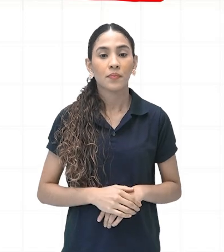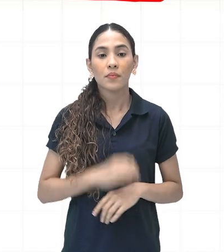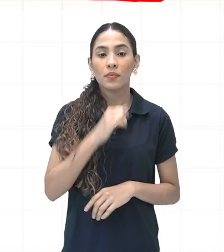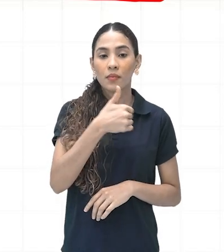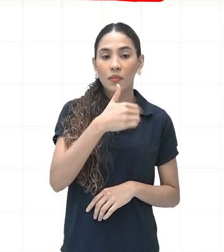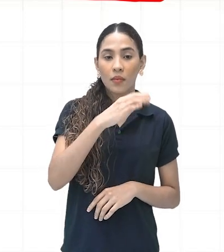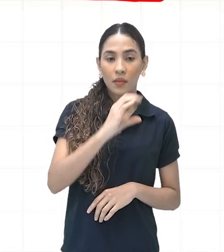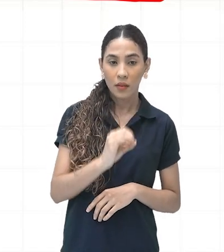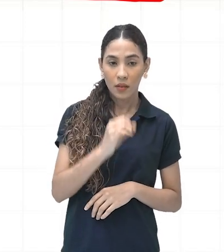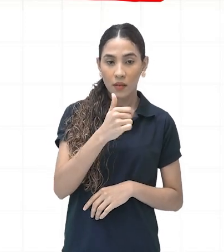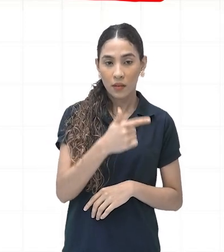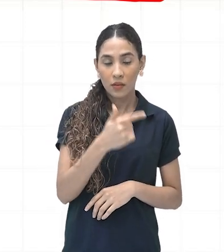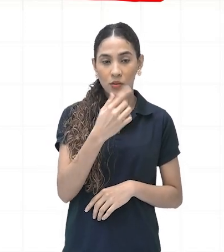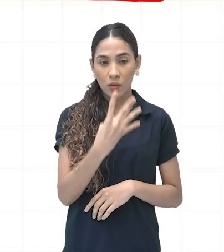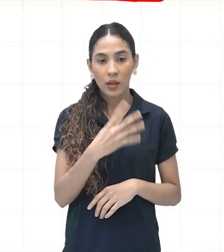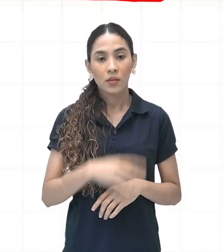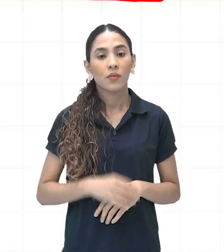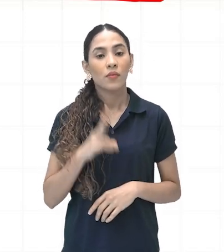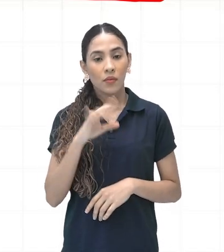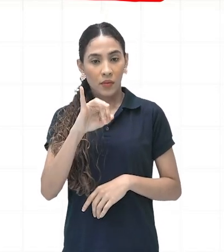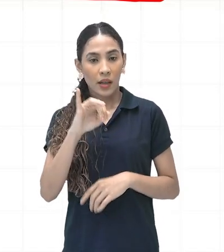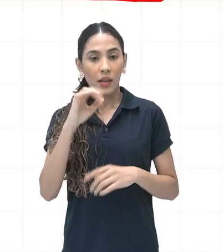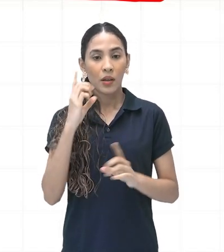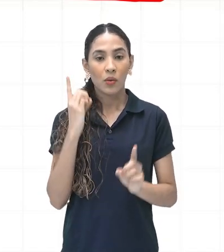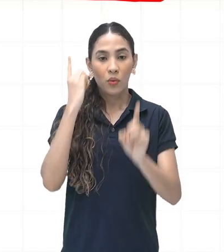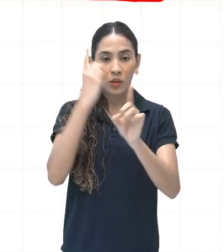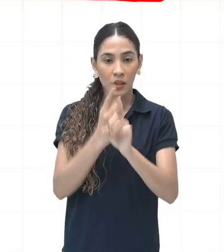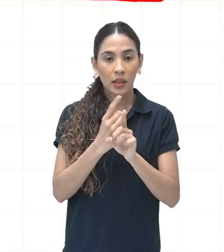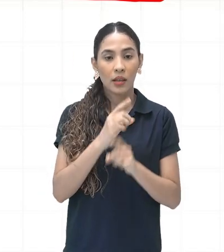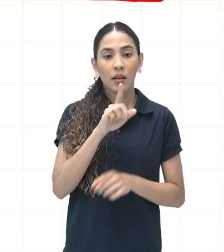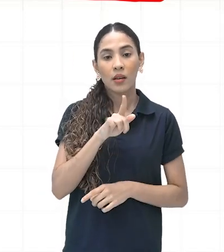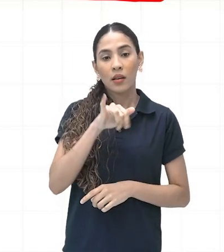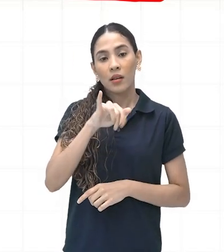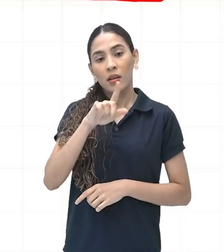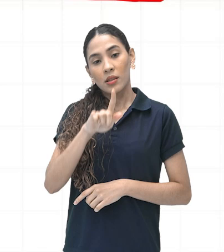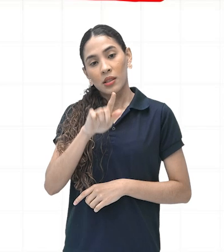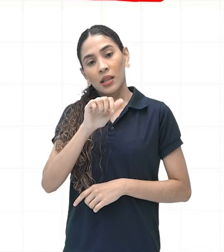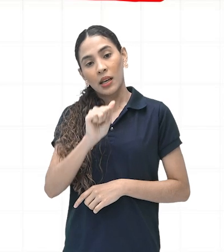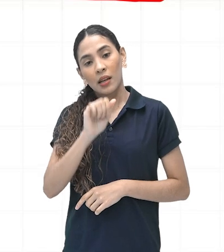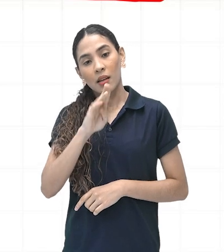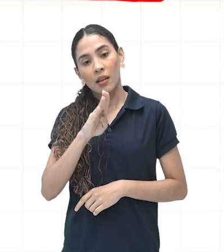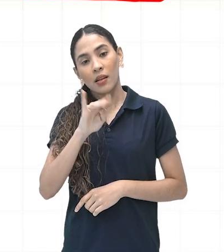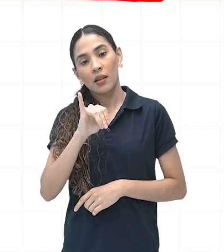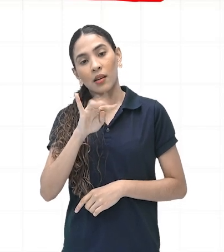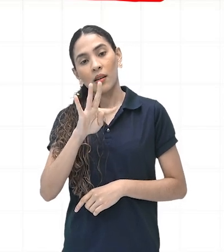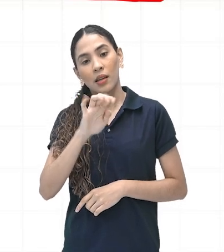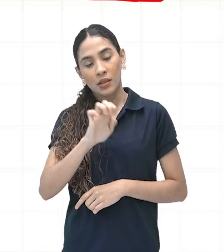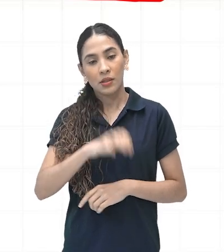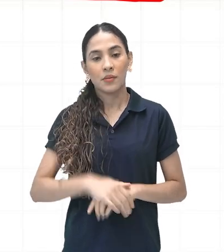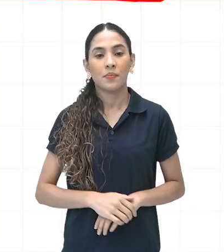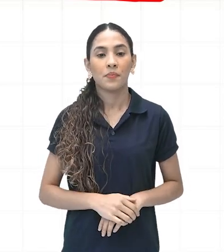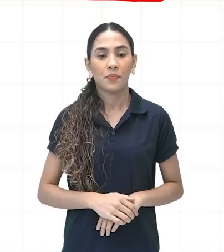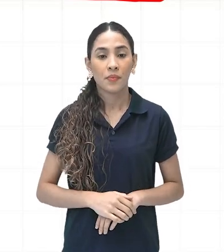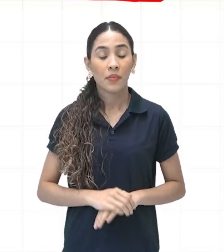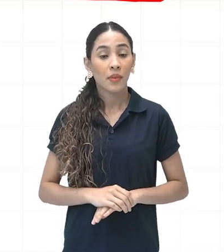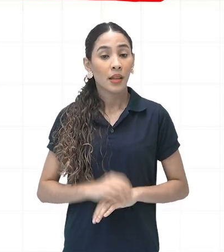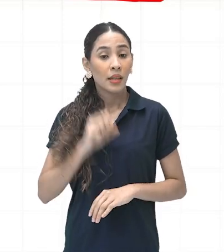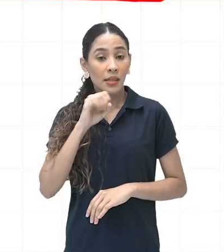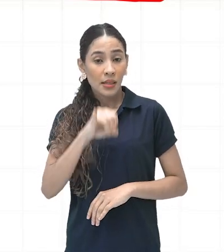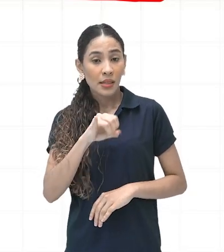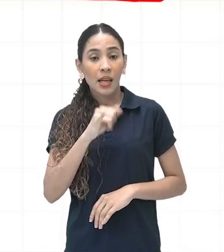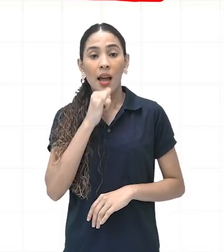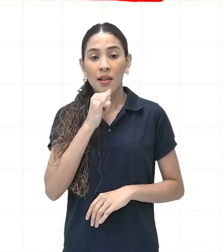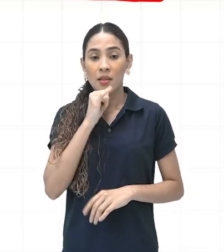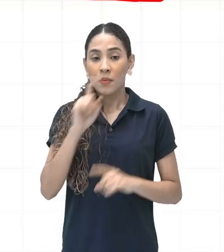por 1024, eu vou chegar em gigabyte. Eu vou colocar aqui GB, já para você saber. Aí, se